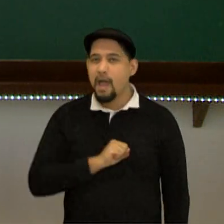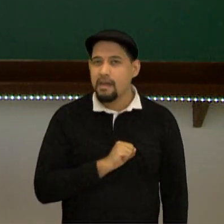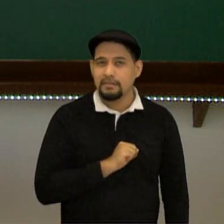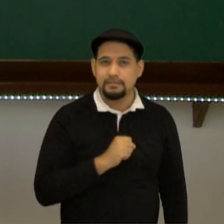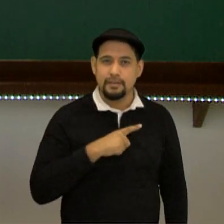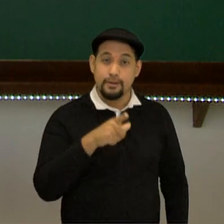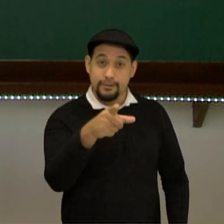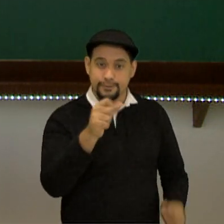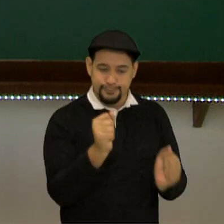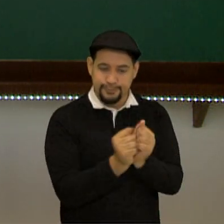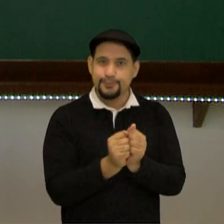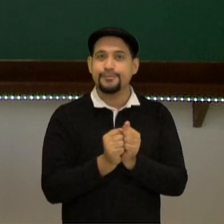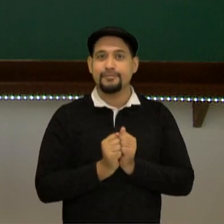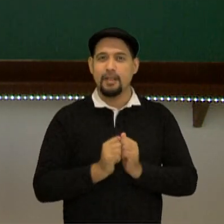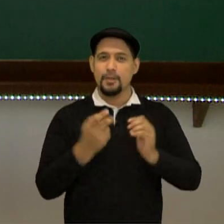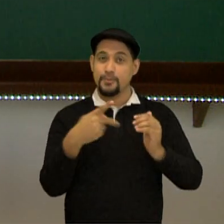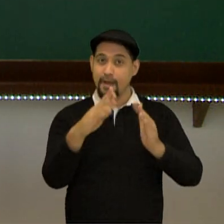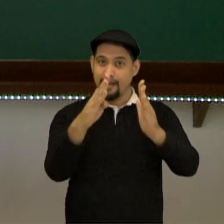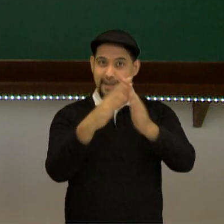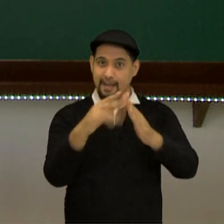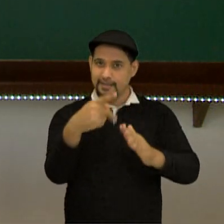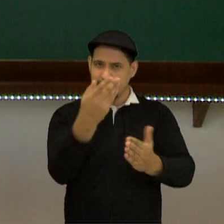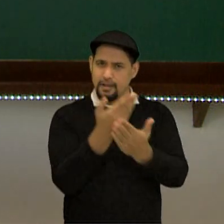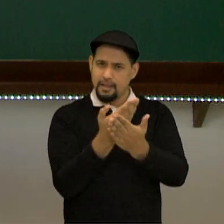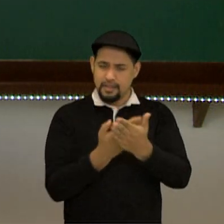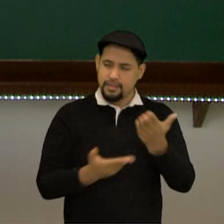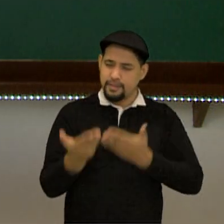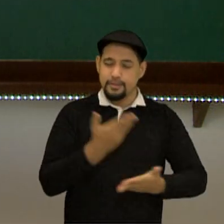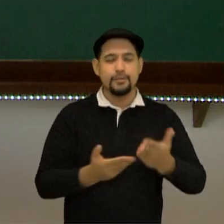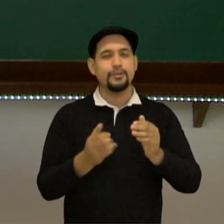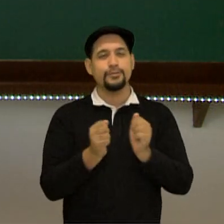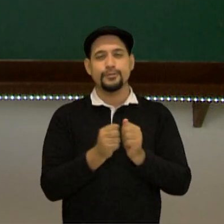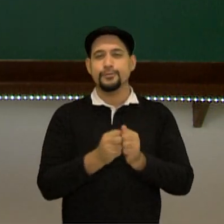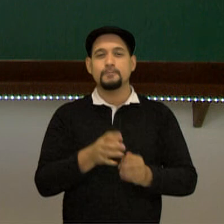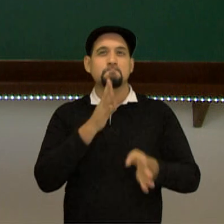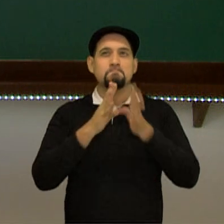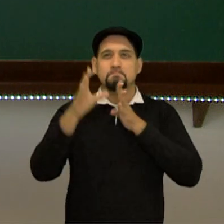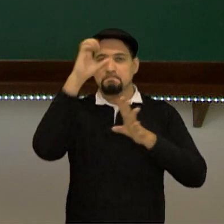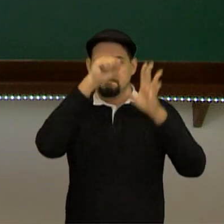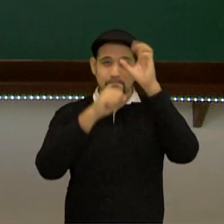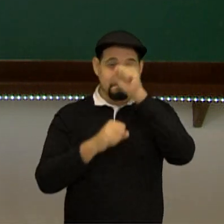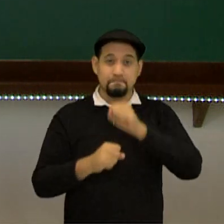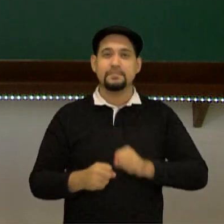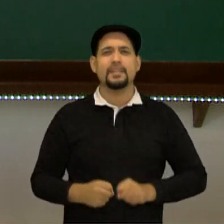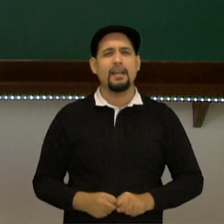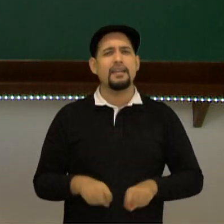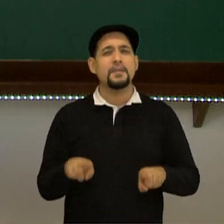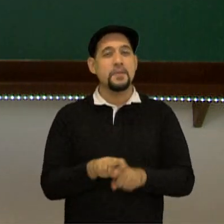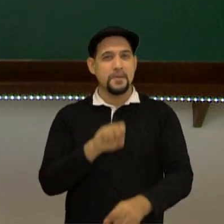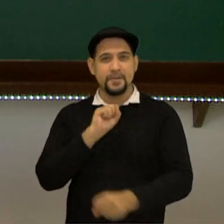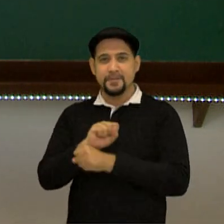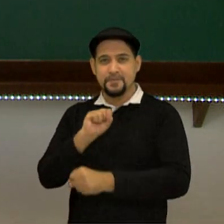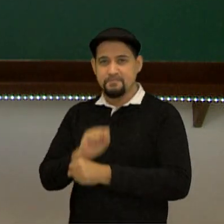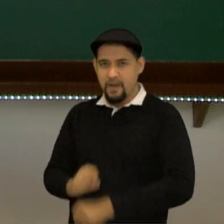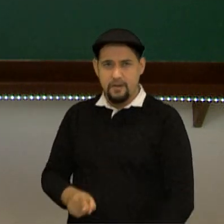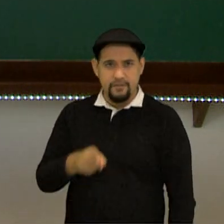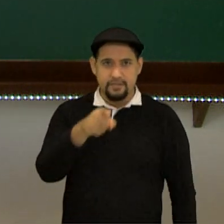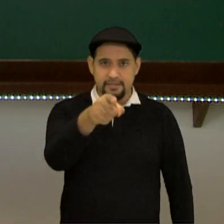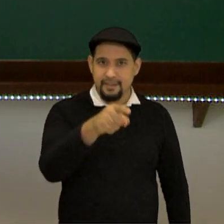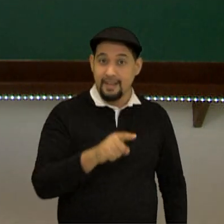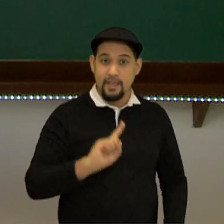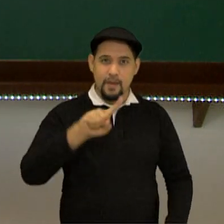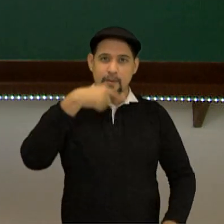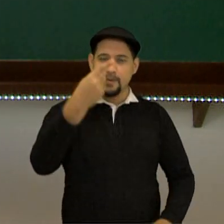aí comigo deste lado, estudando, participando comigo desses conhecimentos e lhe aguardo, lhe espero